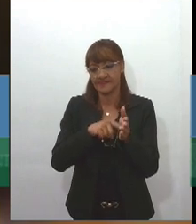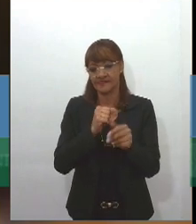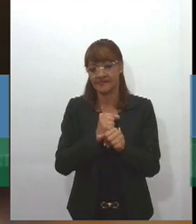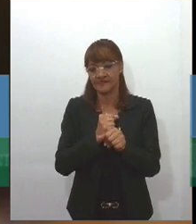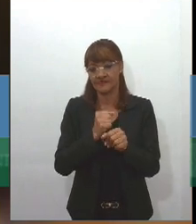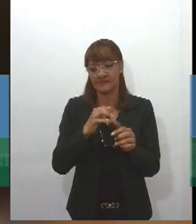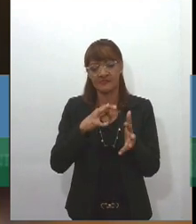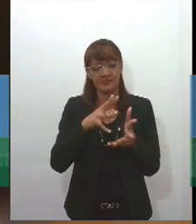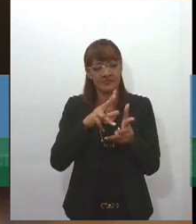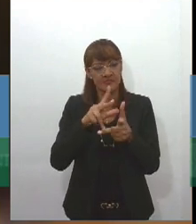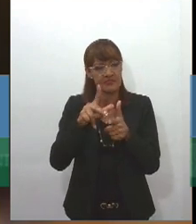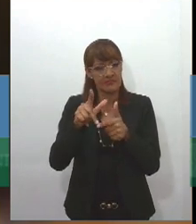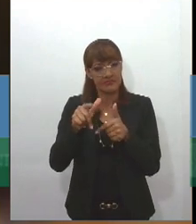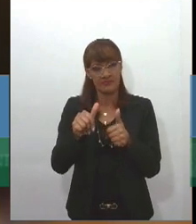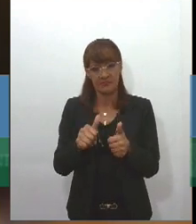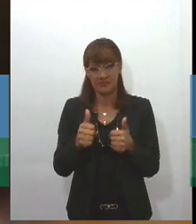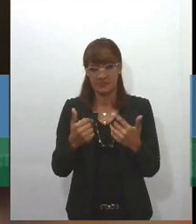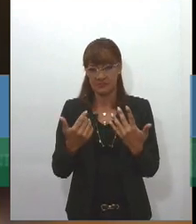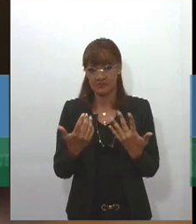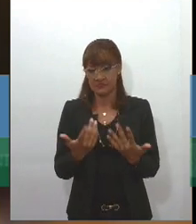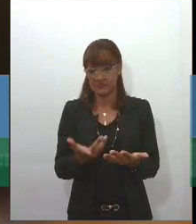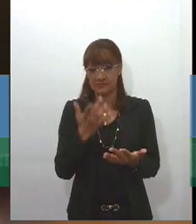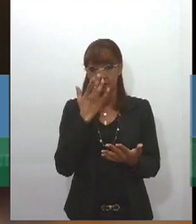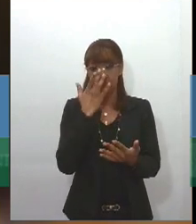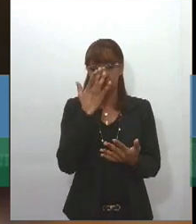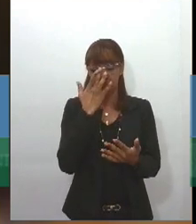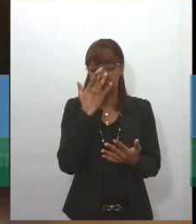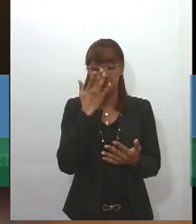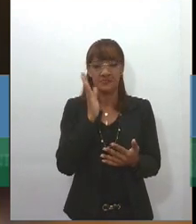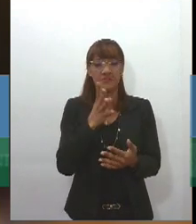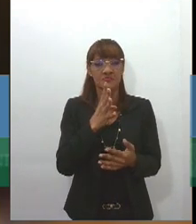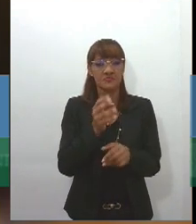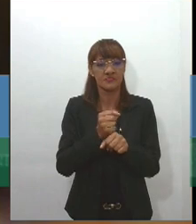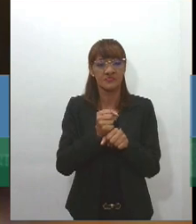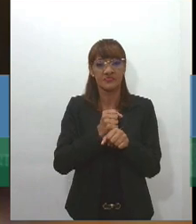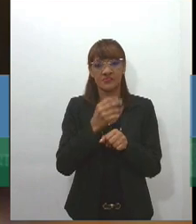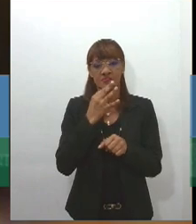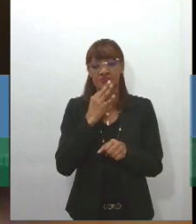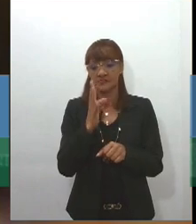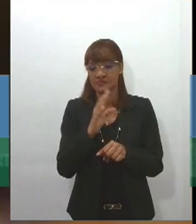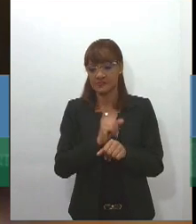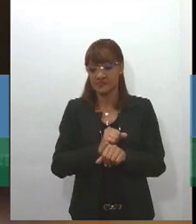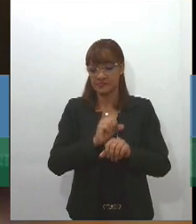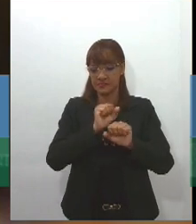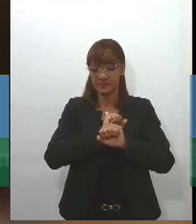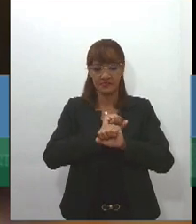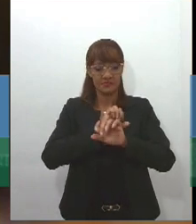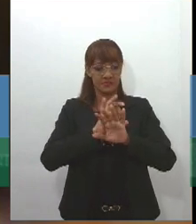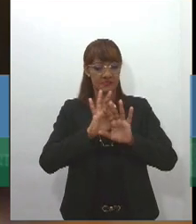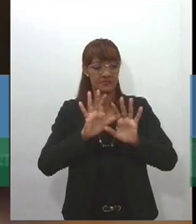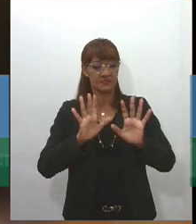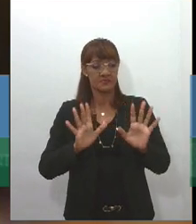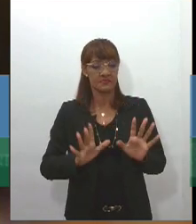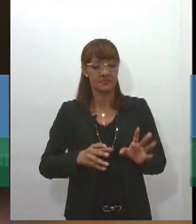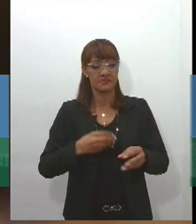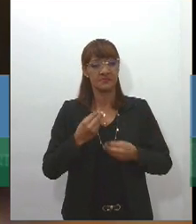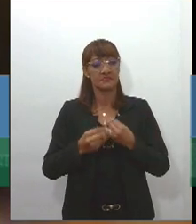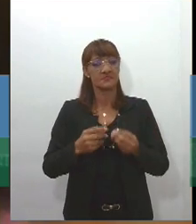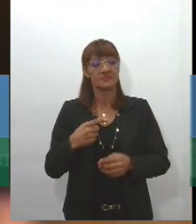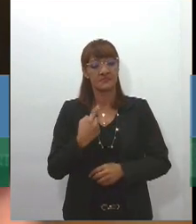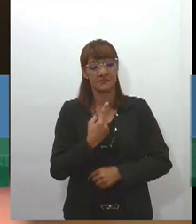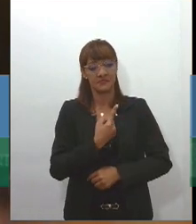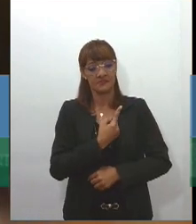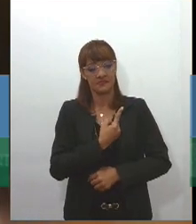payment que é conhecido há muitos anos de maneira tão abrangente e num país Continental como o nosso o que está